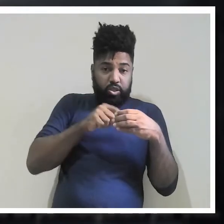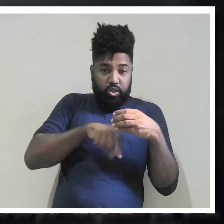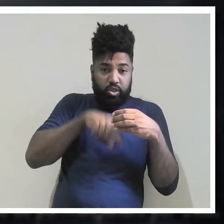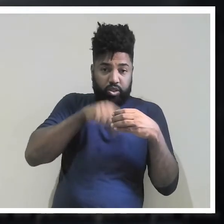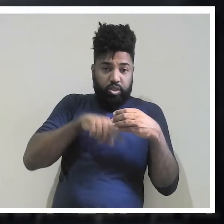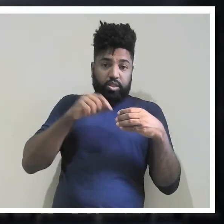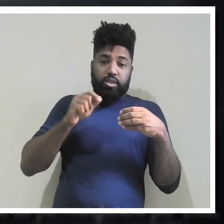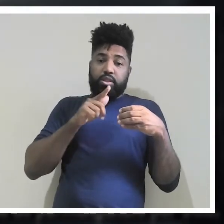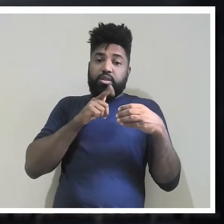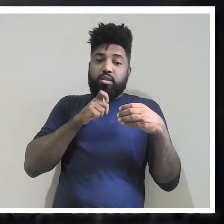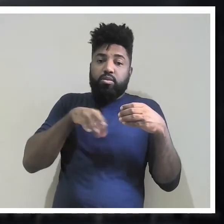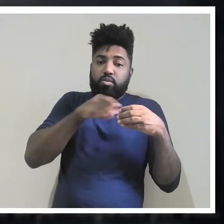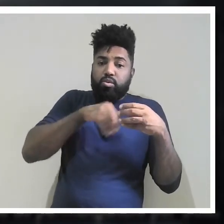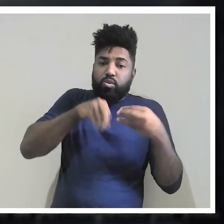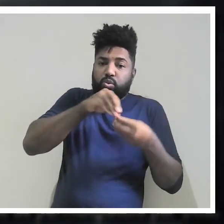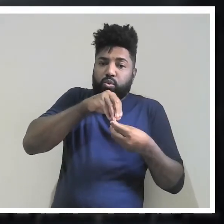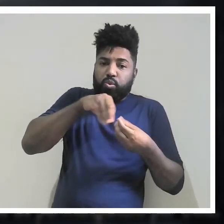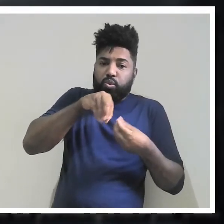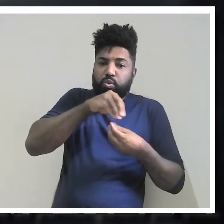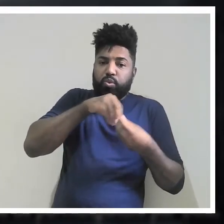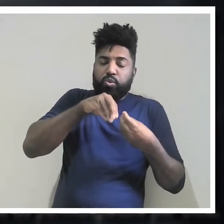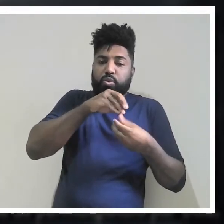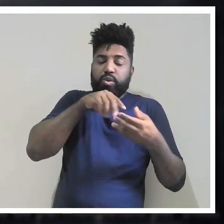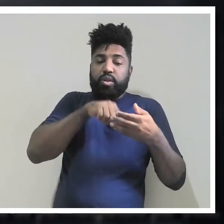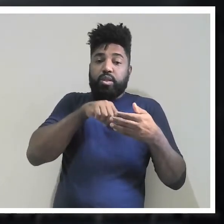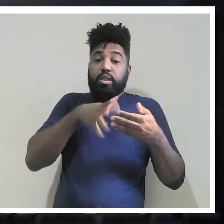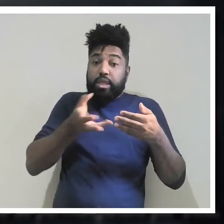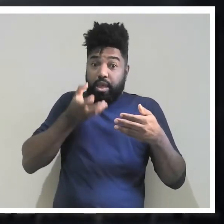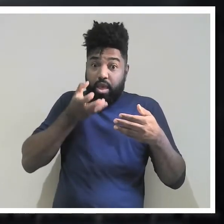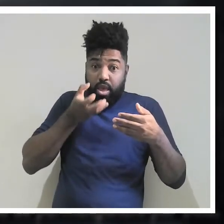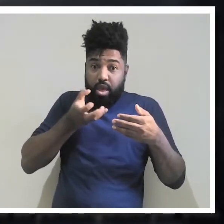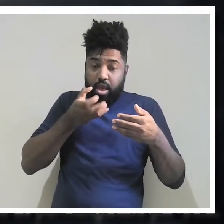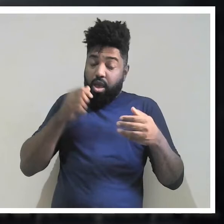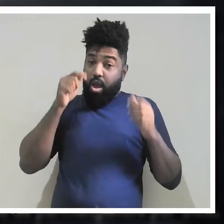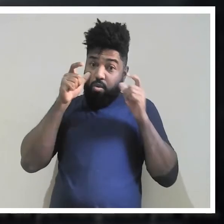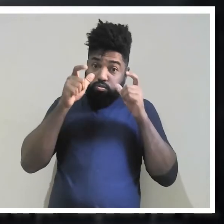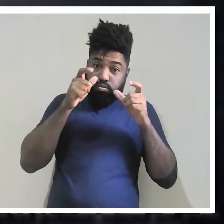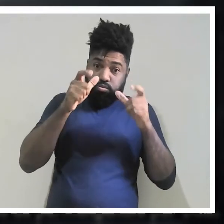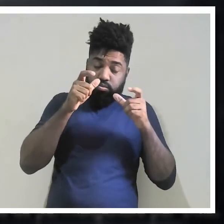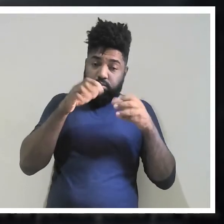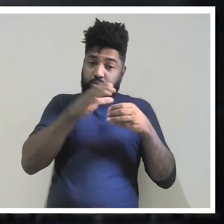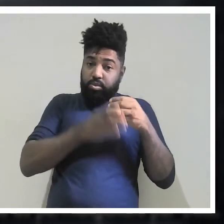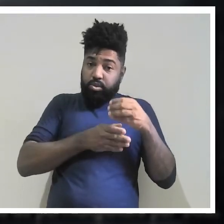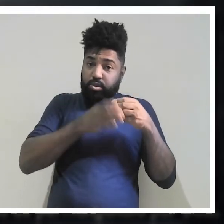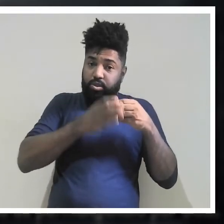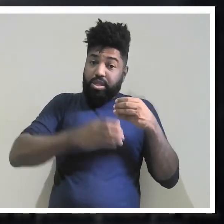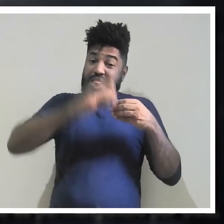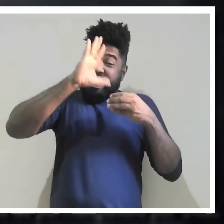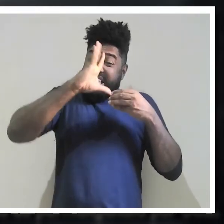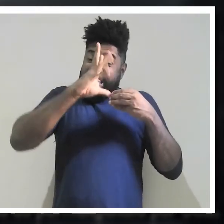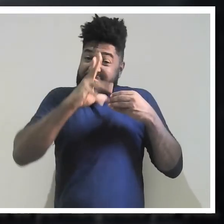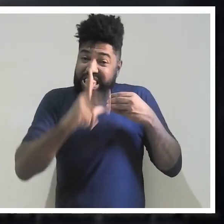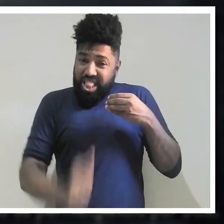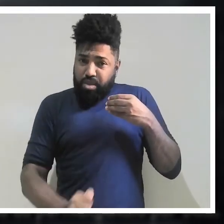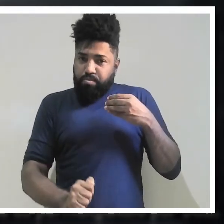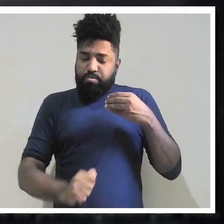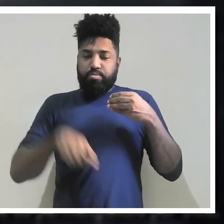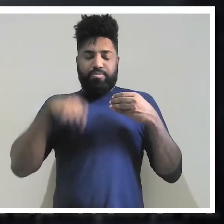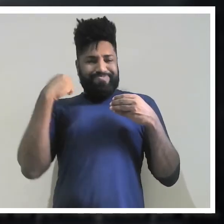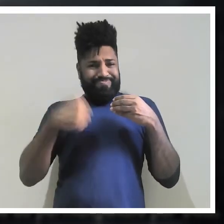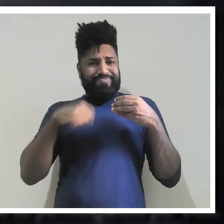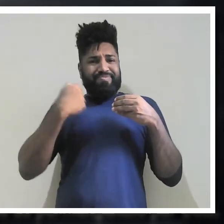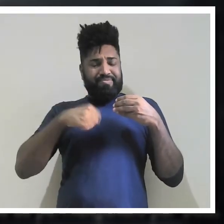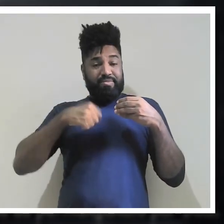no sobrenadante, na água-mãe, então você precisa ficar muito atento e usar um funil de Brechner bem limpo. Além disso, você precisa ter